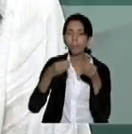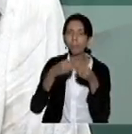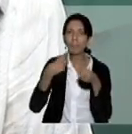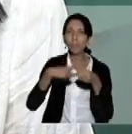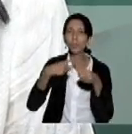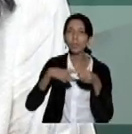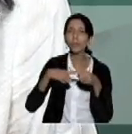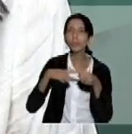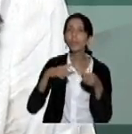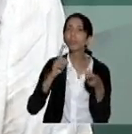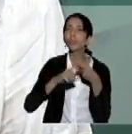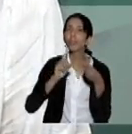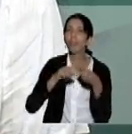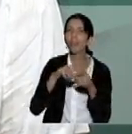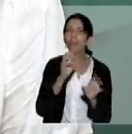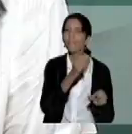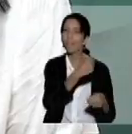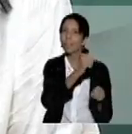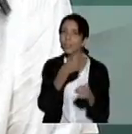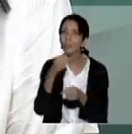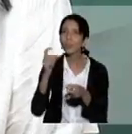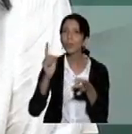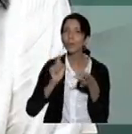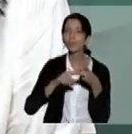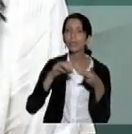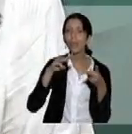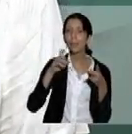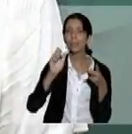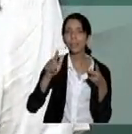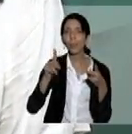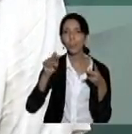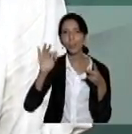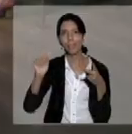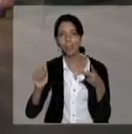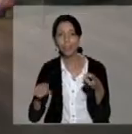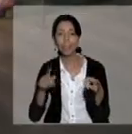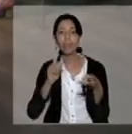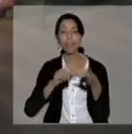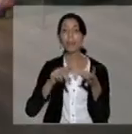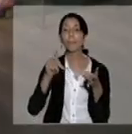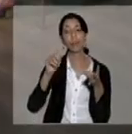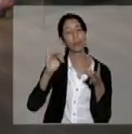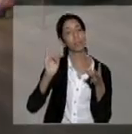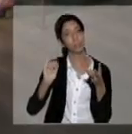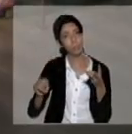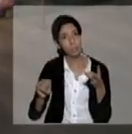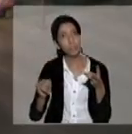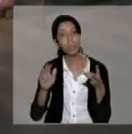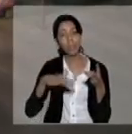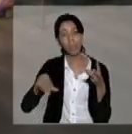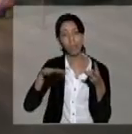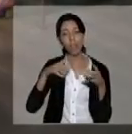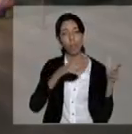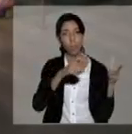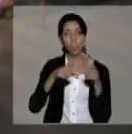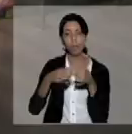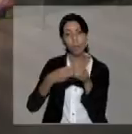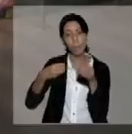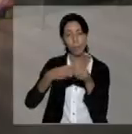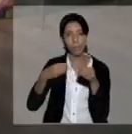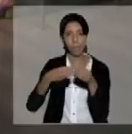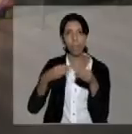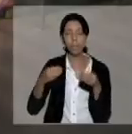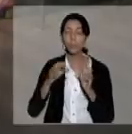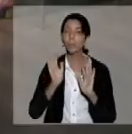né, que o senhor me falou, Sim. Vassouras, Miguel Pereira. Vizinho de Paracambi. A referência é Paracambi. Somos vizinhos lá. São